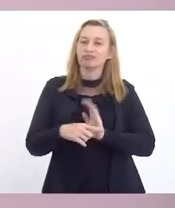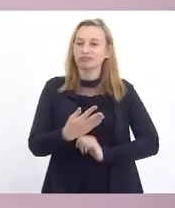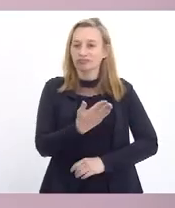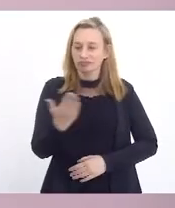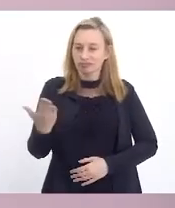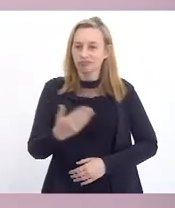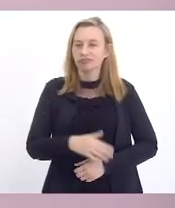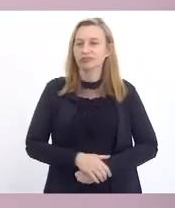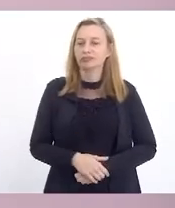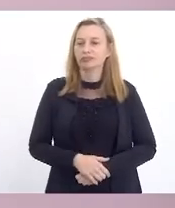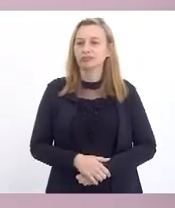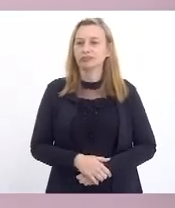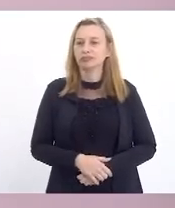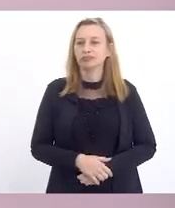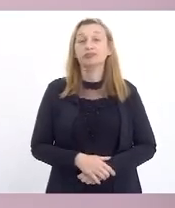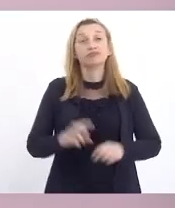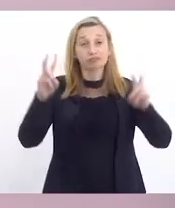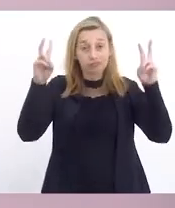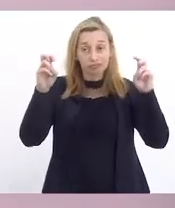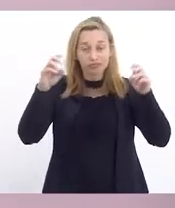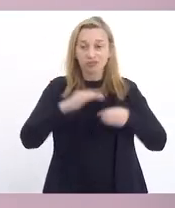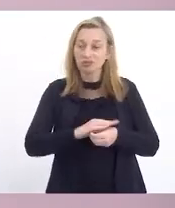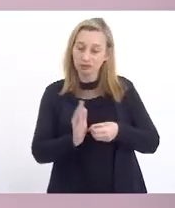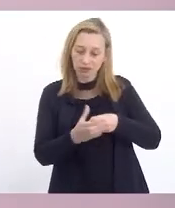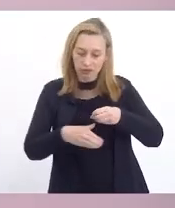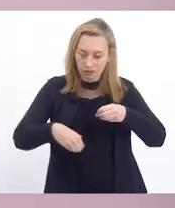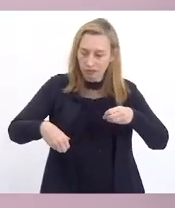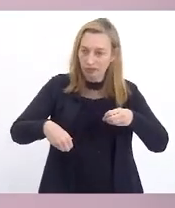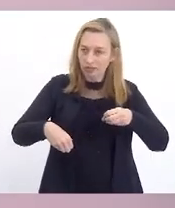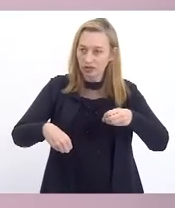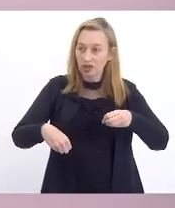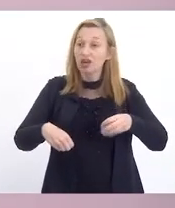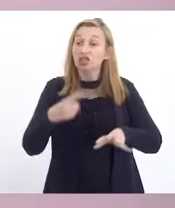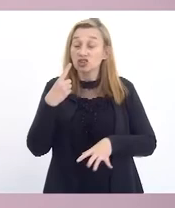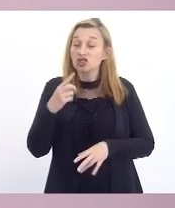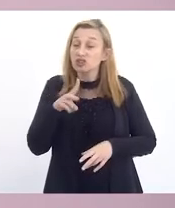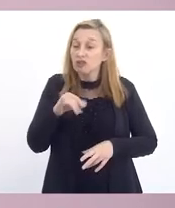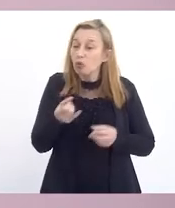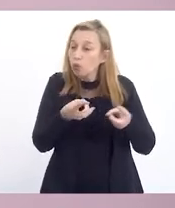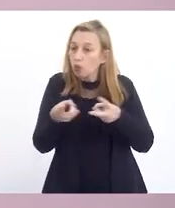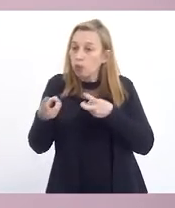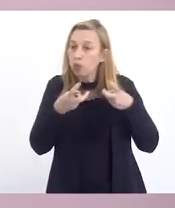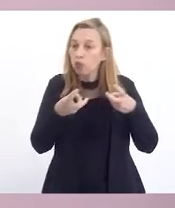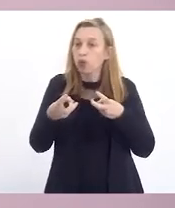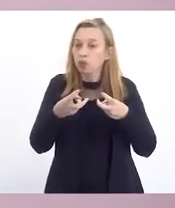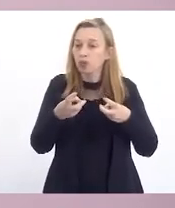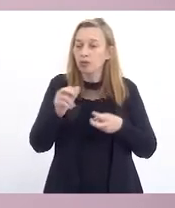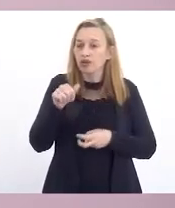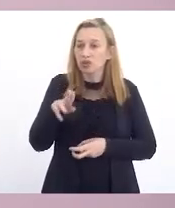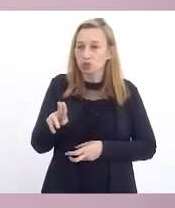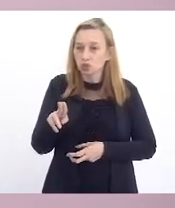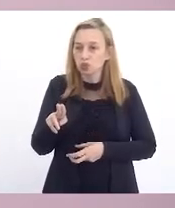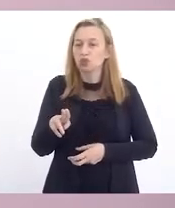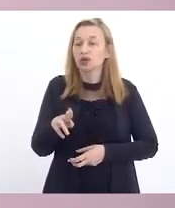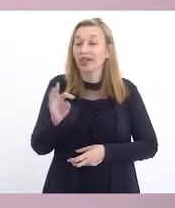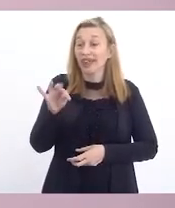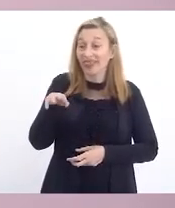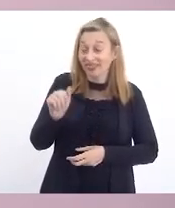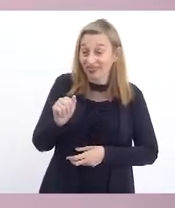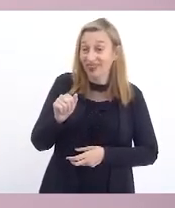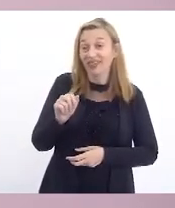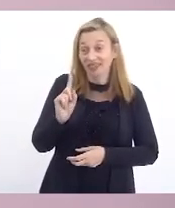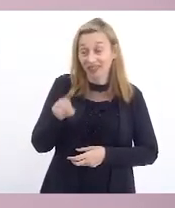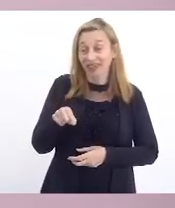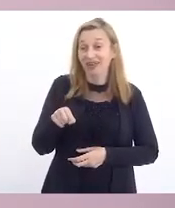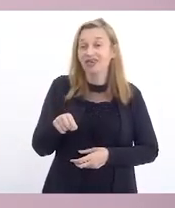senhores. E entrando nesse tema de saneamento básico, a gente vai observando, eita Guandu, né? Eita Guandu, eita mesmo, porque quando a gente